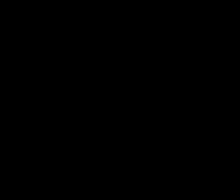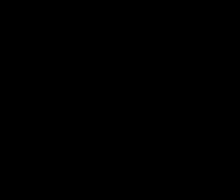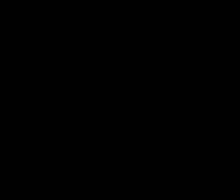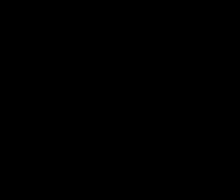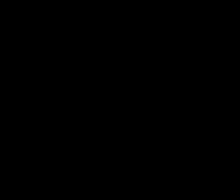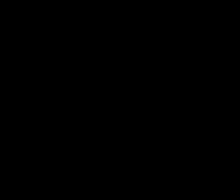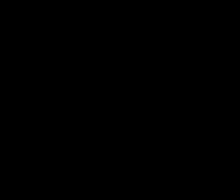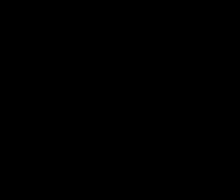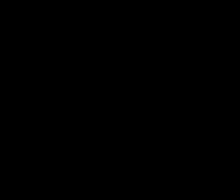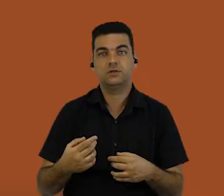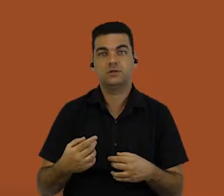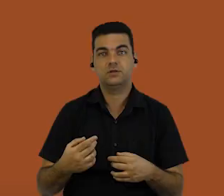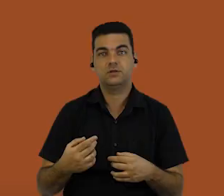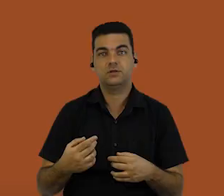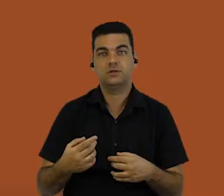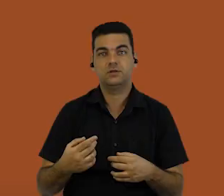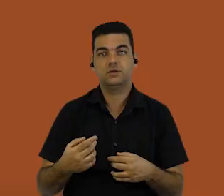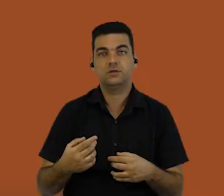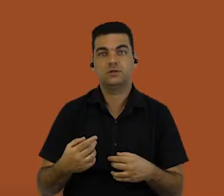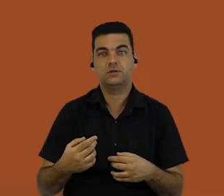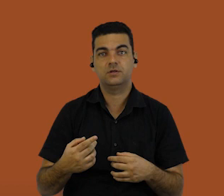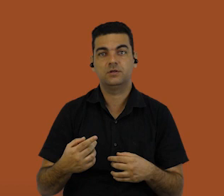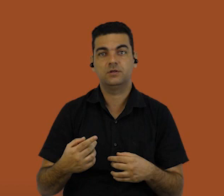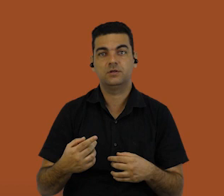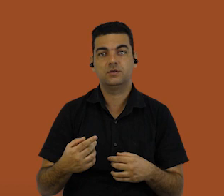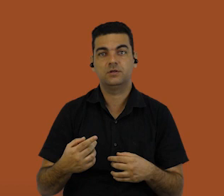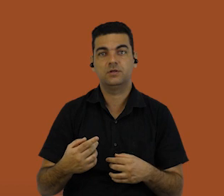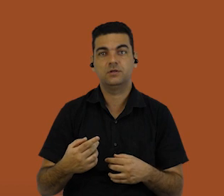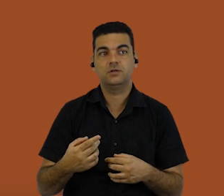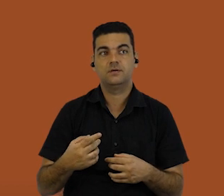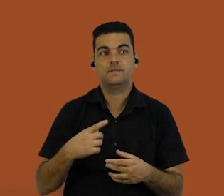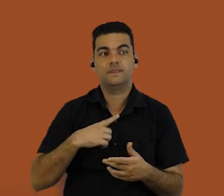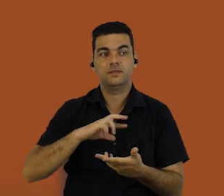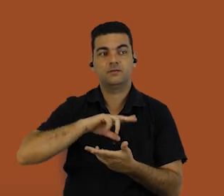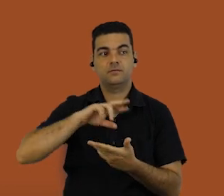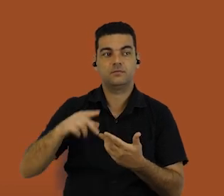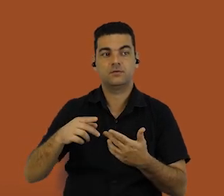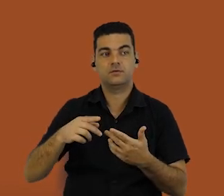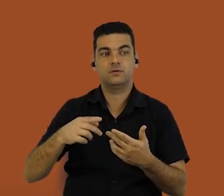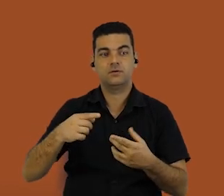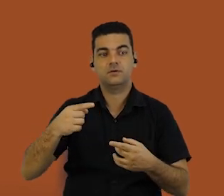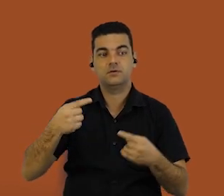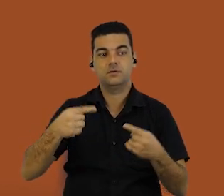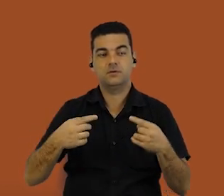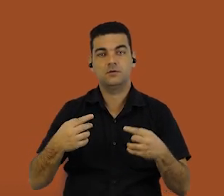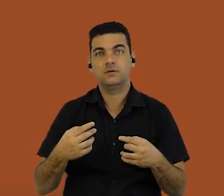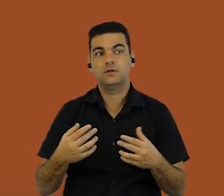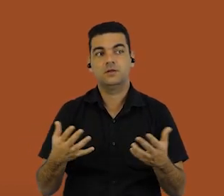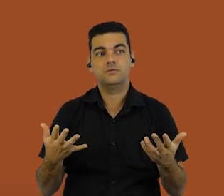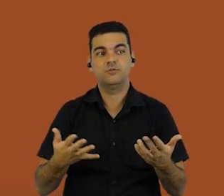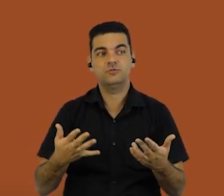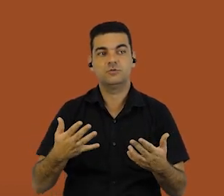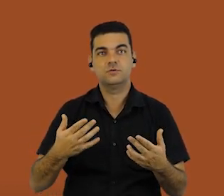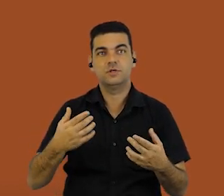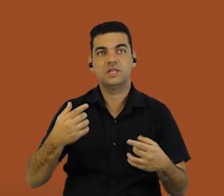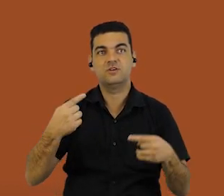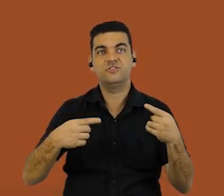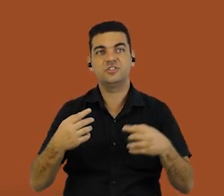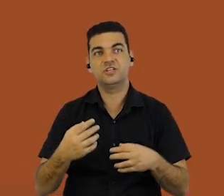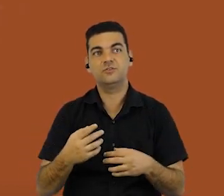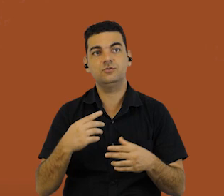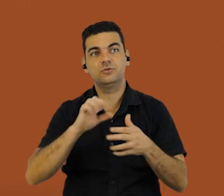financiamento. Bom, como dica, eu acho que hoje, assim, tem vários canais, né? Você tem aquela